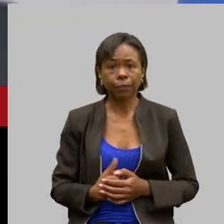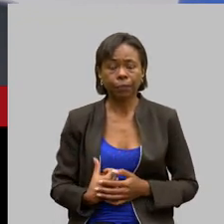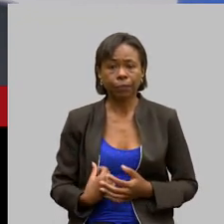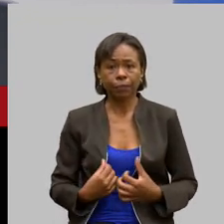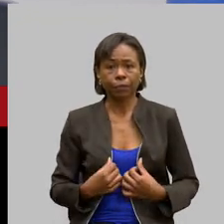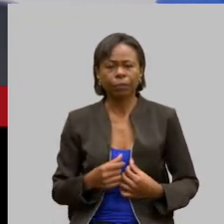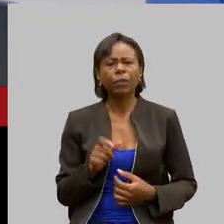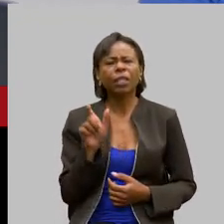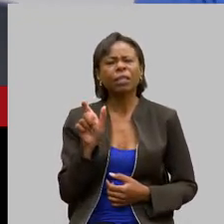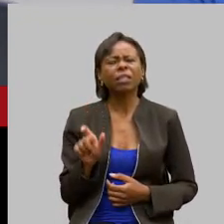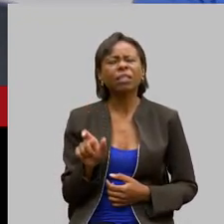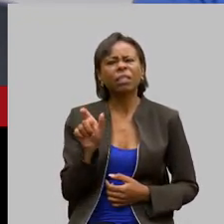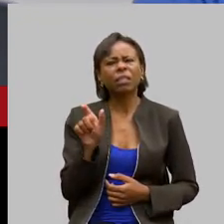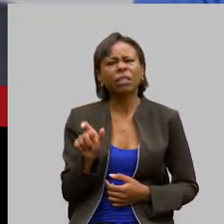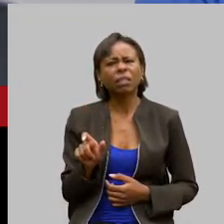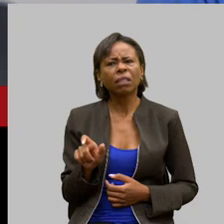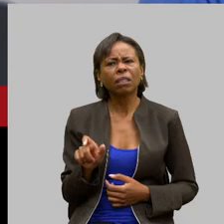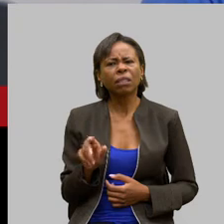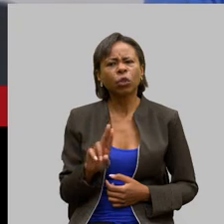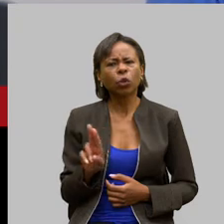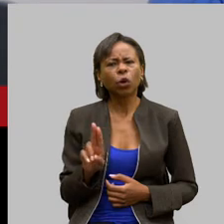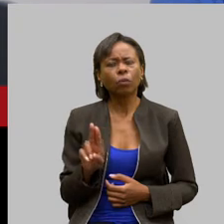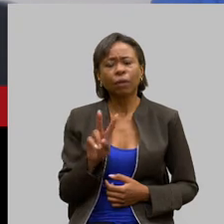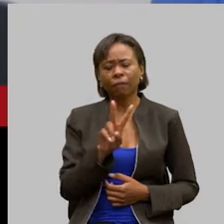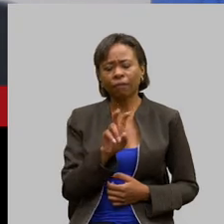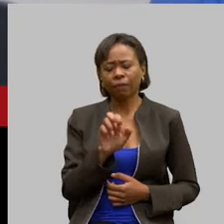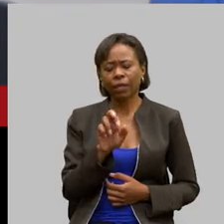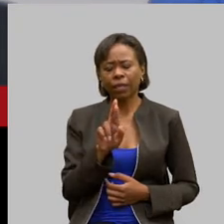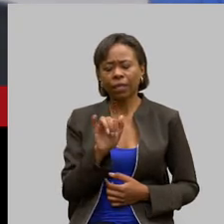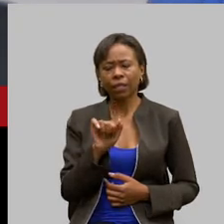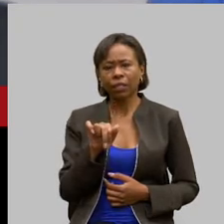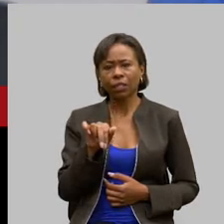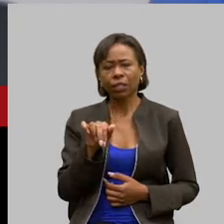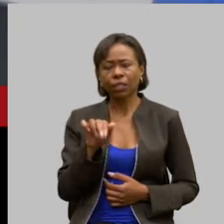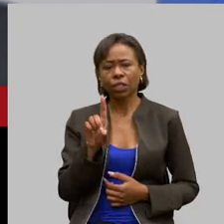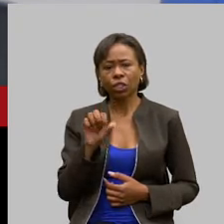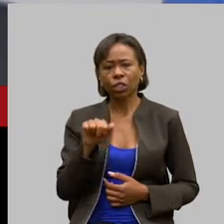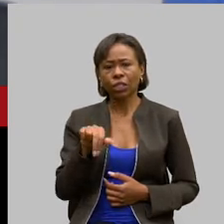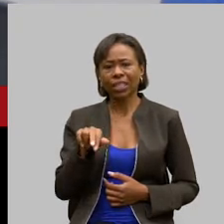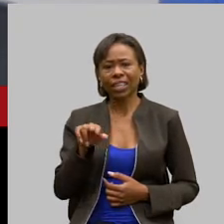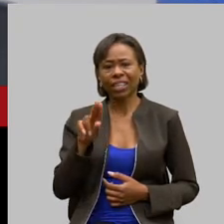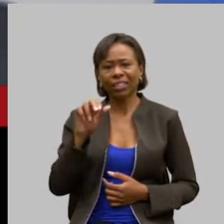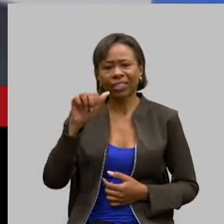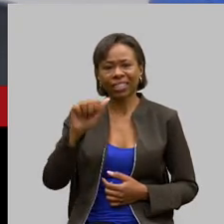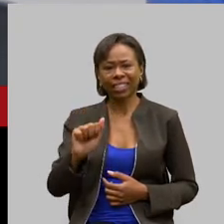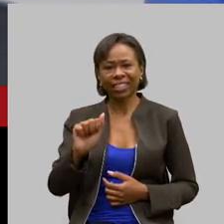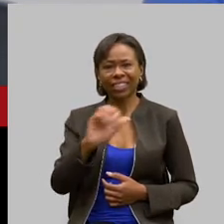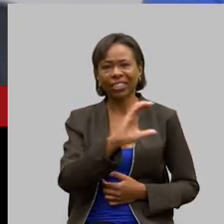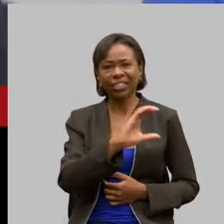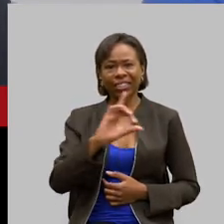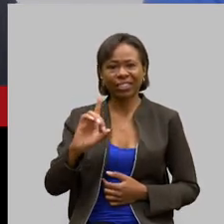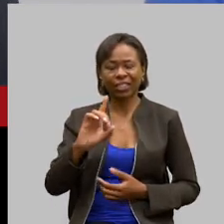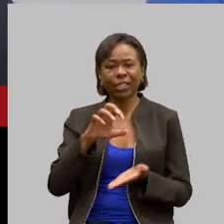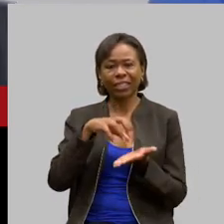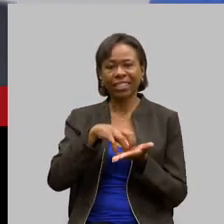quem que é esse aqui gente a letrinha Veridiana coordenadora do cente referência de Betim is é a letra do Lucas né só pode ser